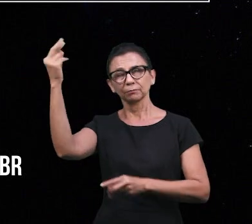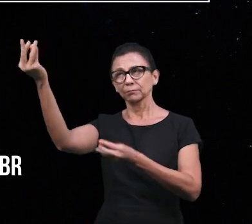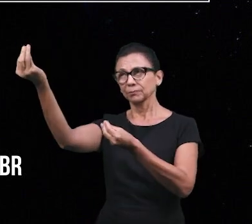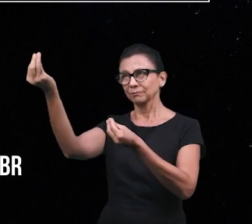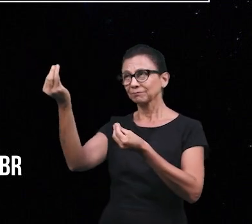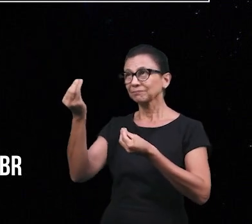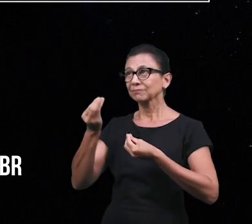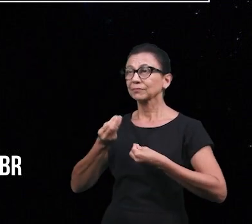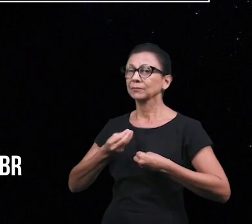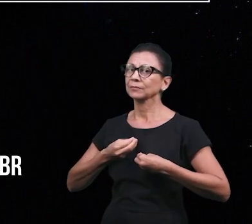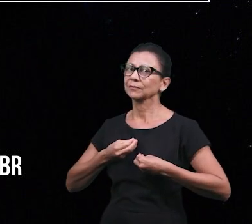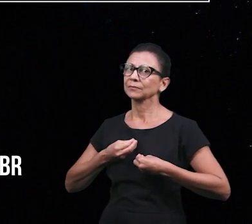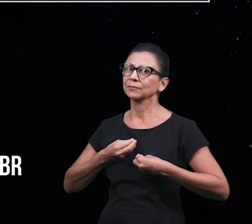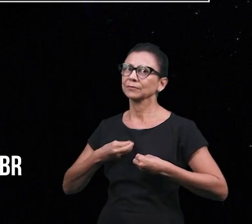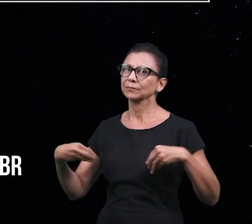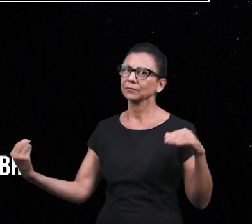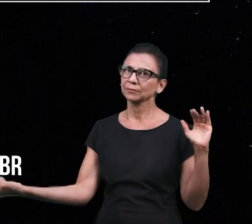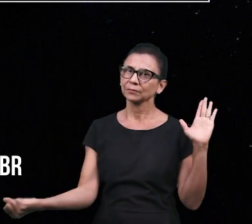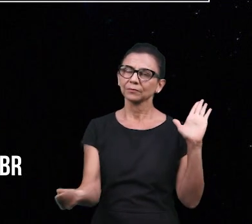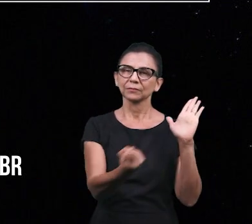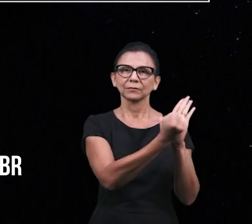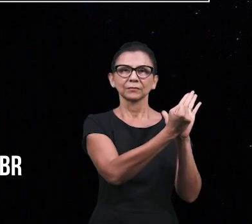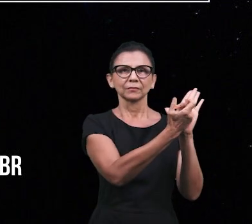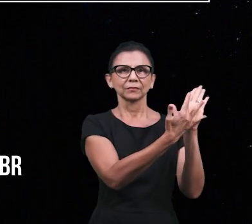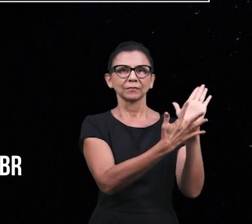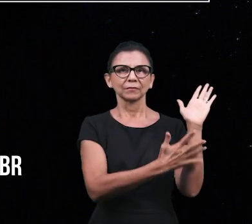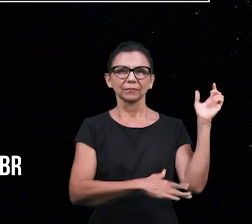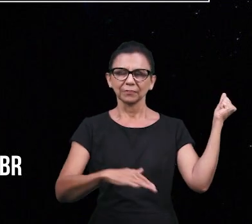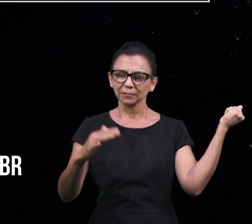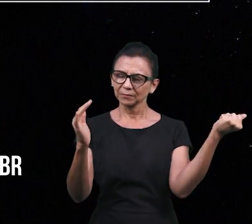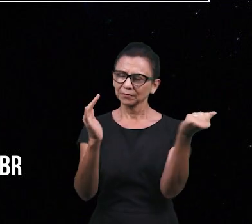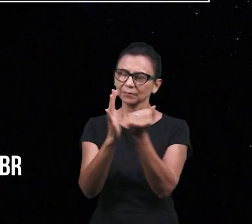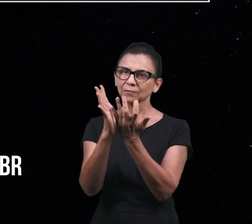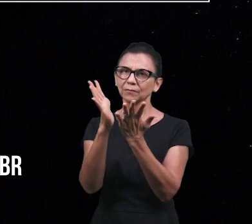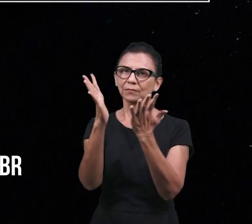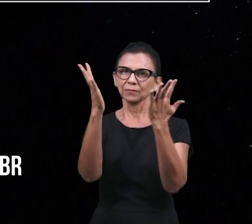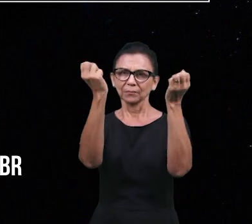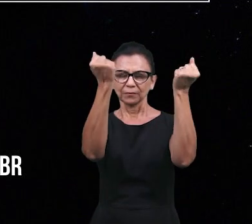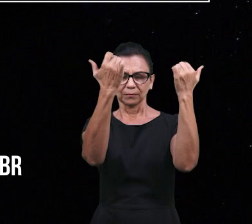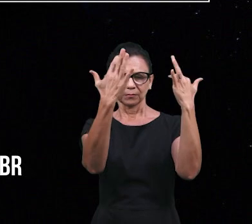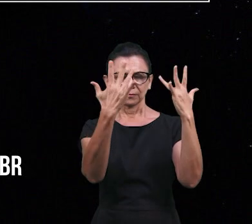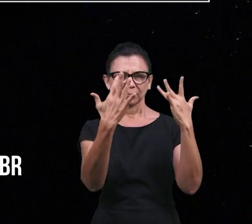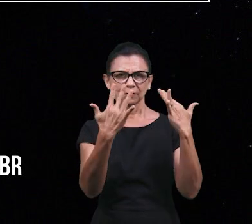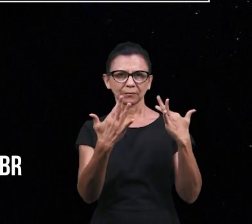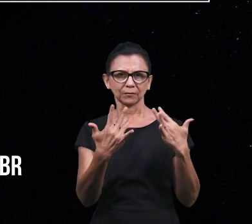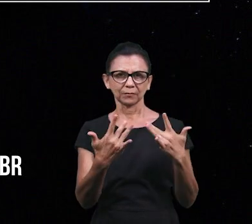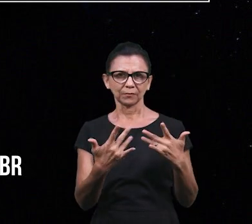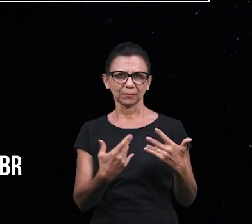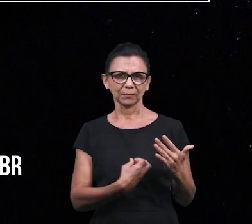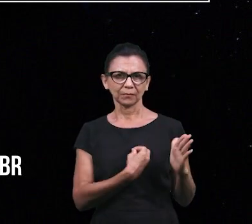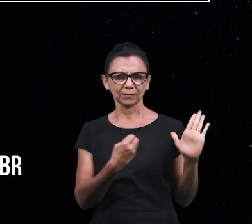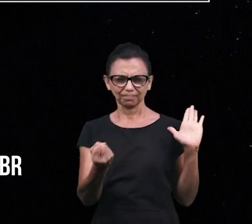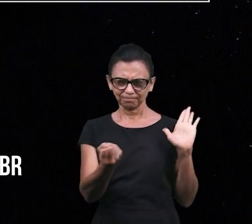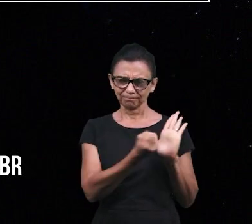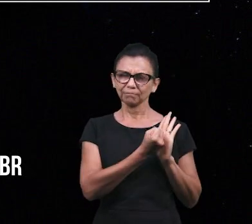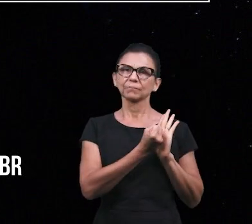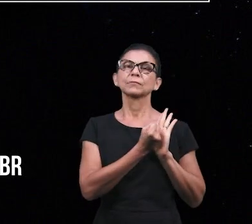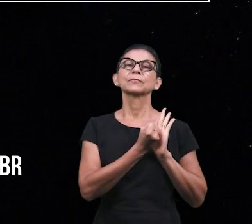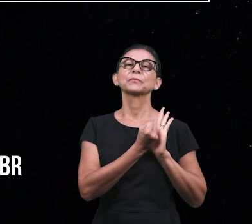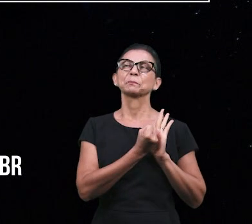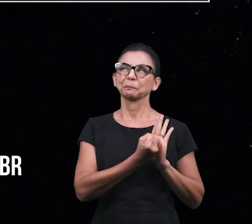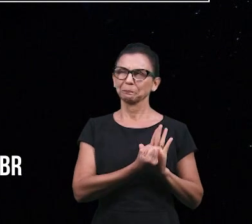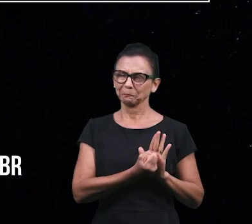dá, põe teu sangue sobre mim, põe